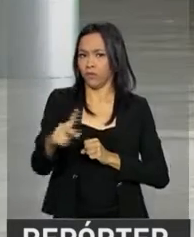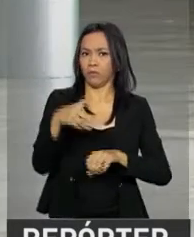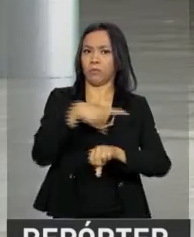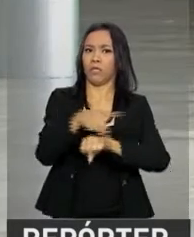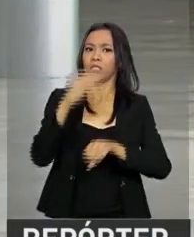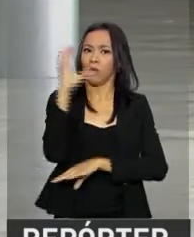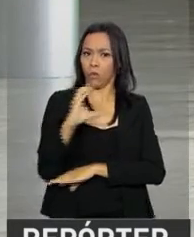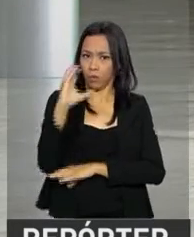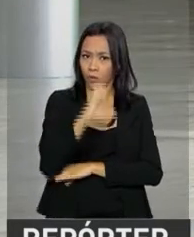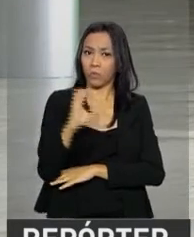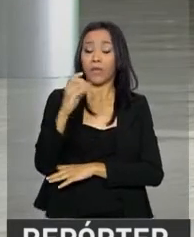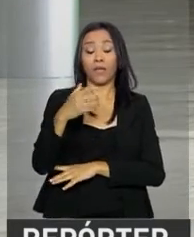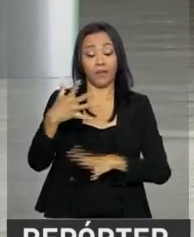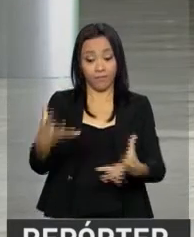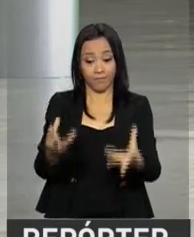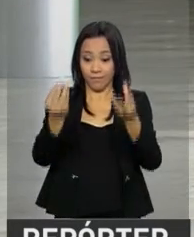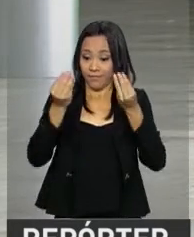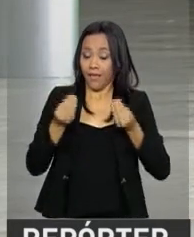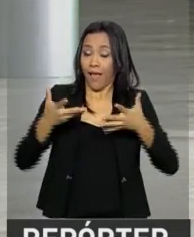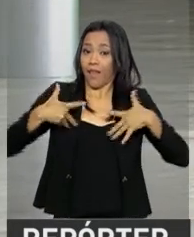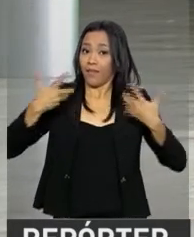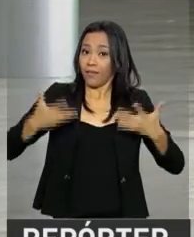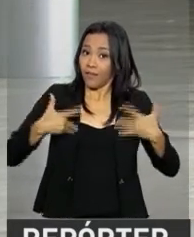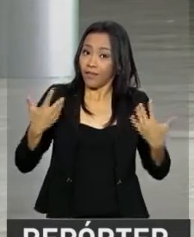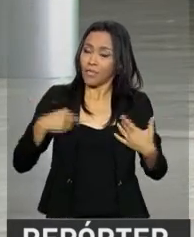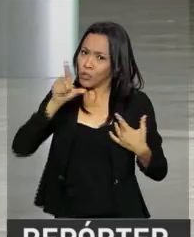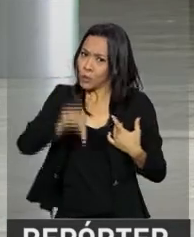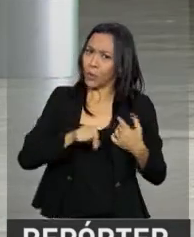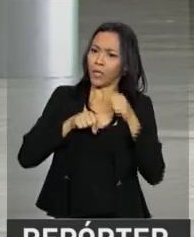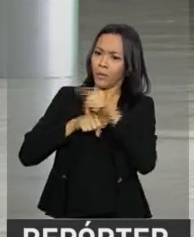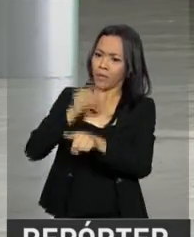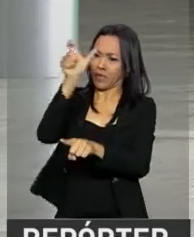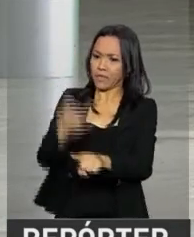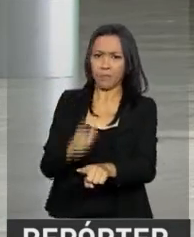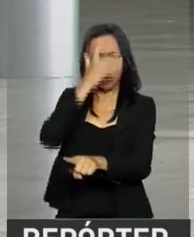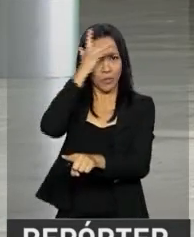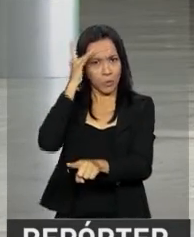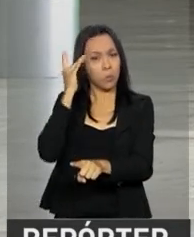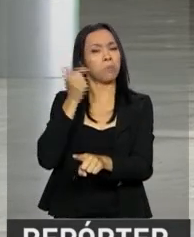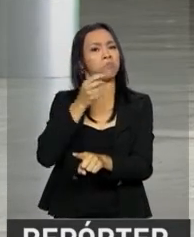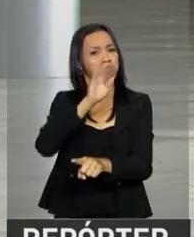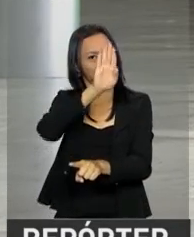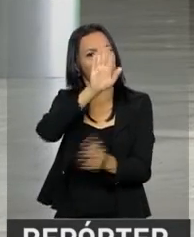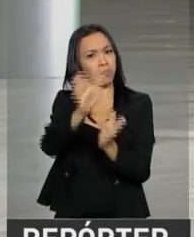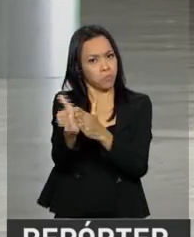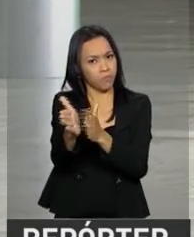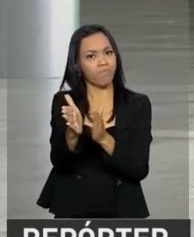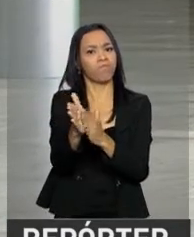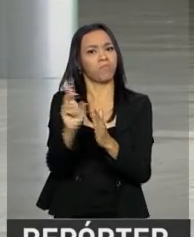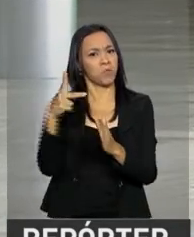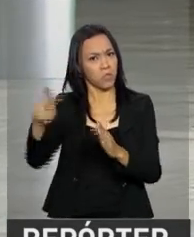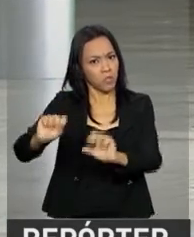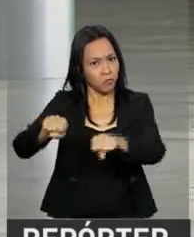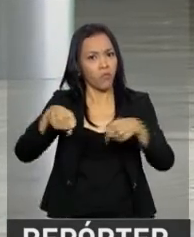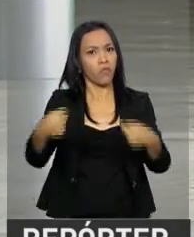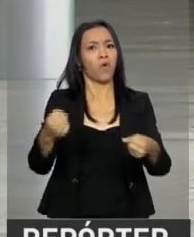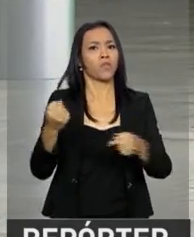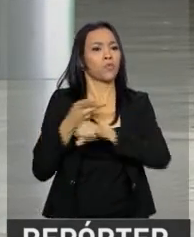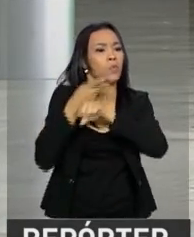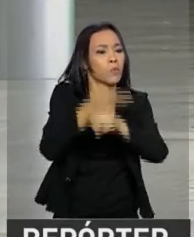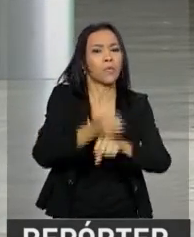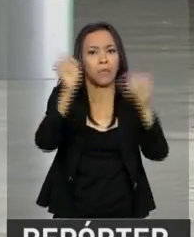recebe com alegria a escolha, diz que é um justo reconhecimento pelos esforços em da paz